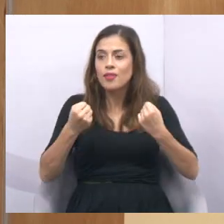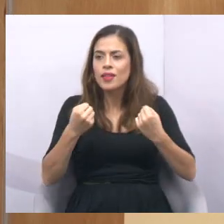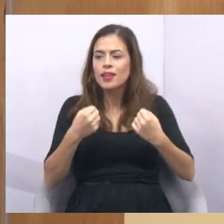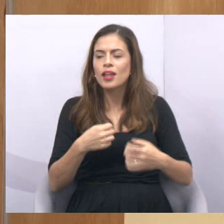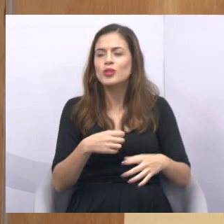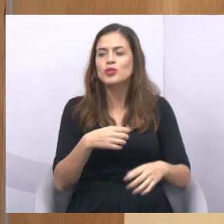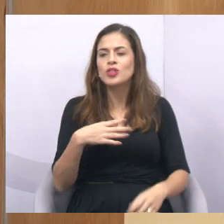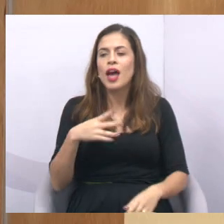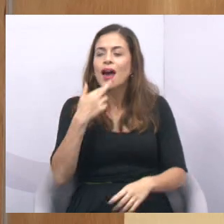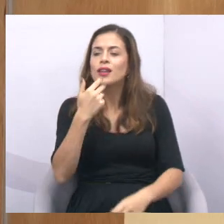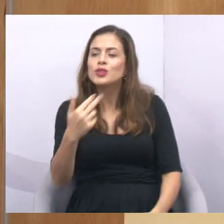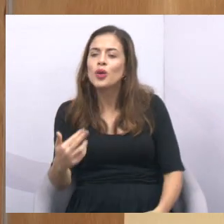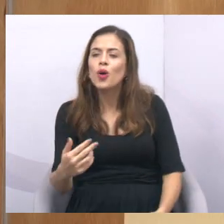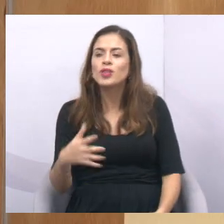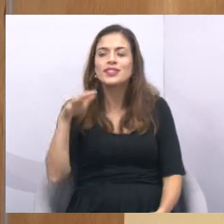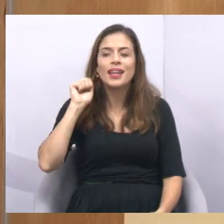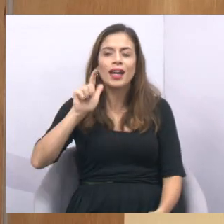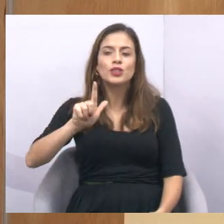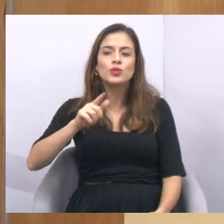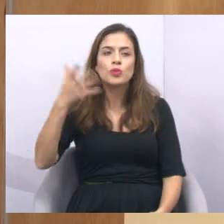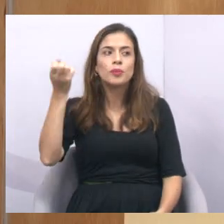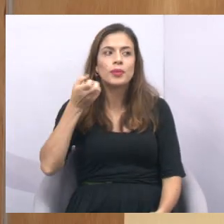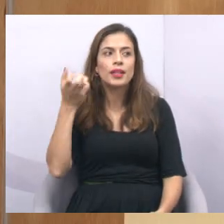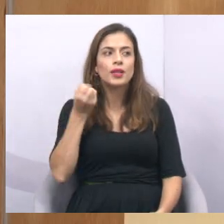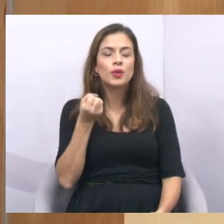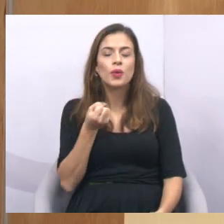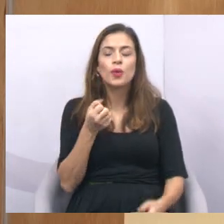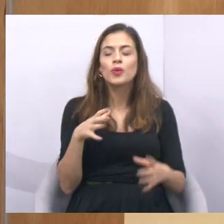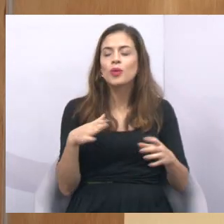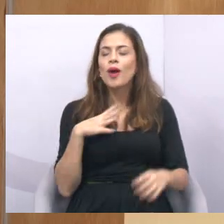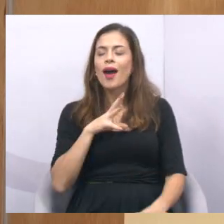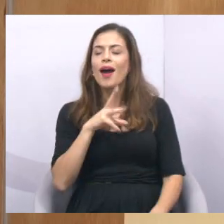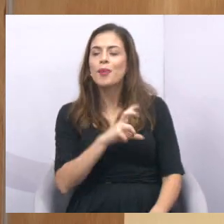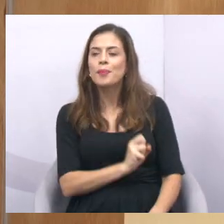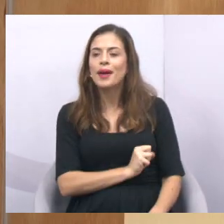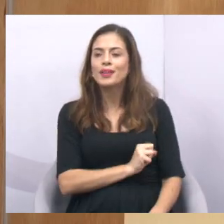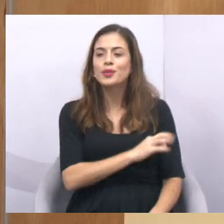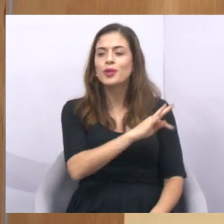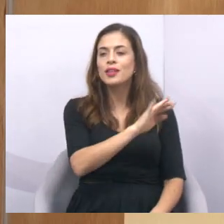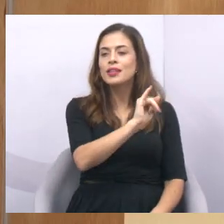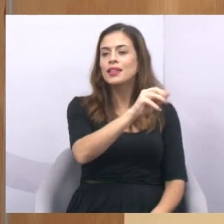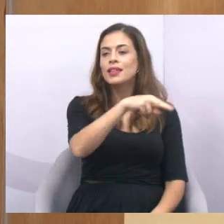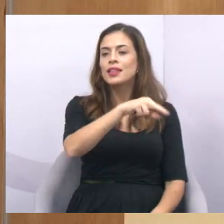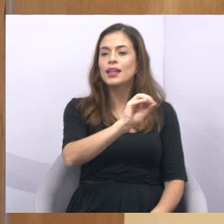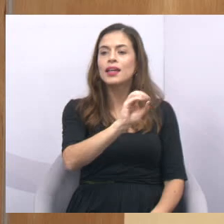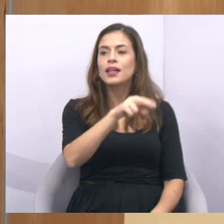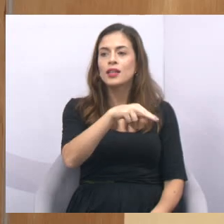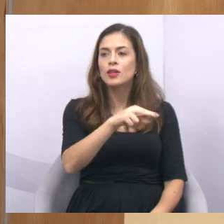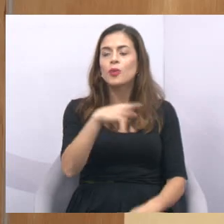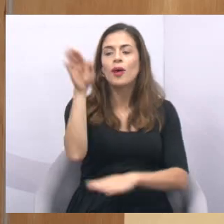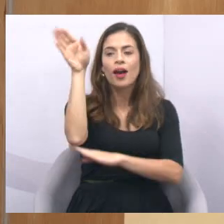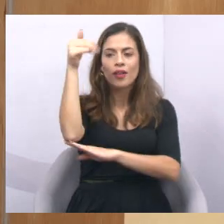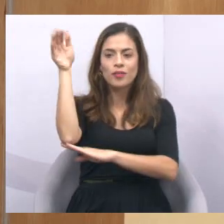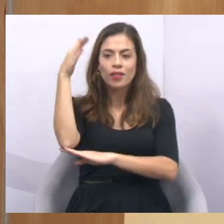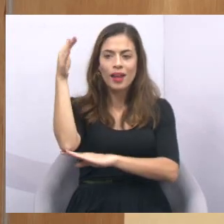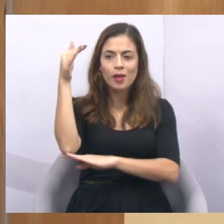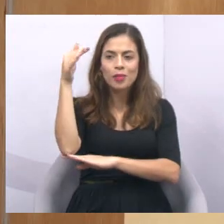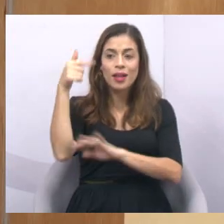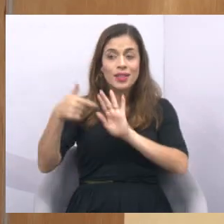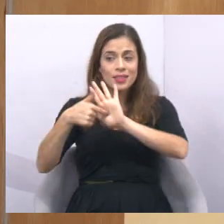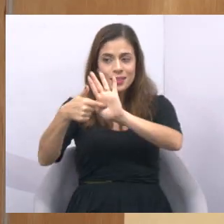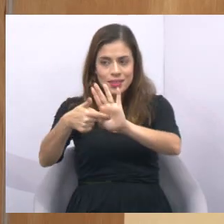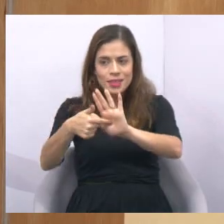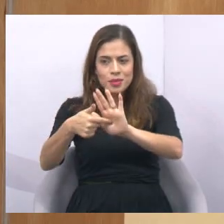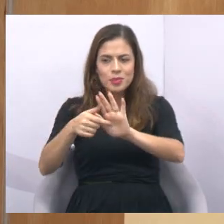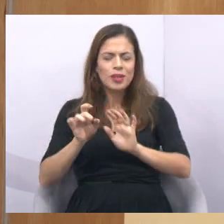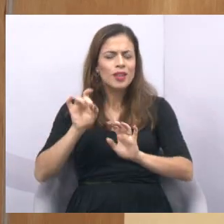azul e branco do nosso amado Trianon Clube de Jacareí. A flâmula, símbolo do nosso clube, que agora lhe entregamos, embora de ínfimo